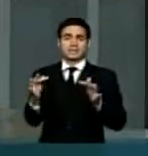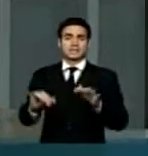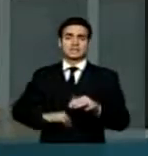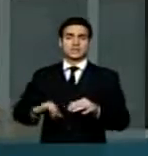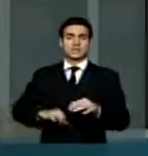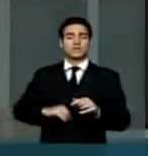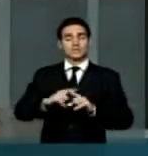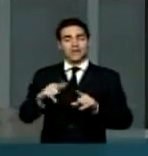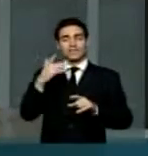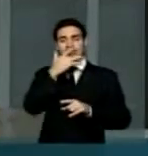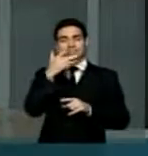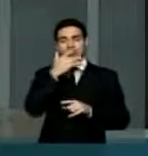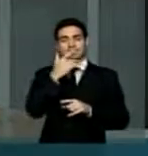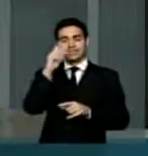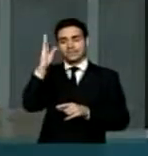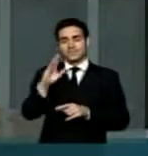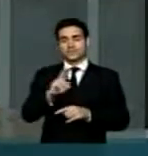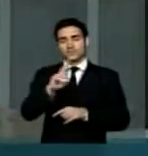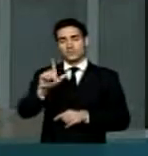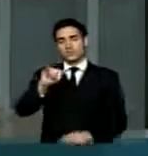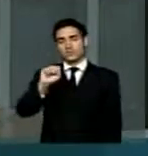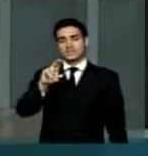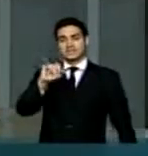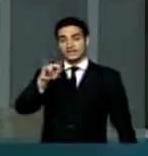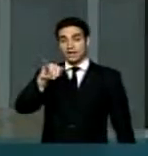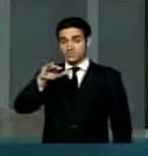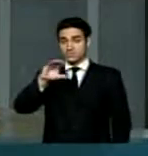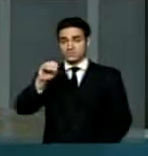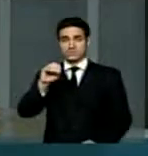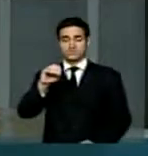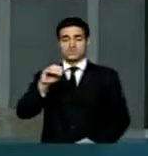ser brasileiro, chamado Luiz Inácio,